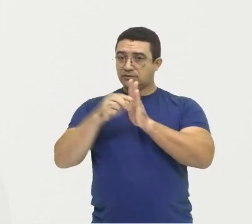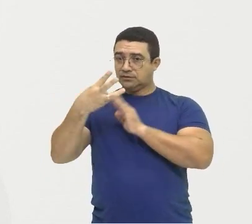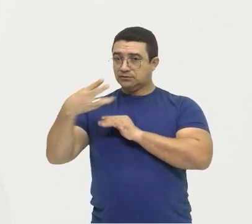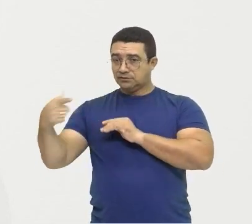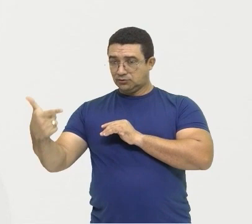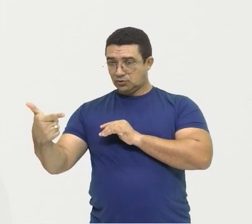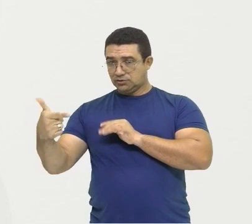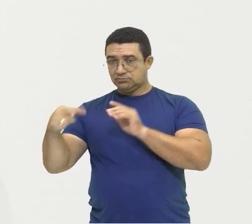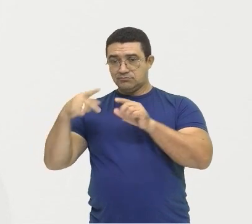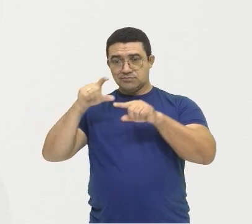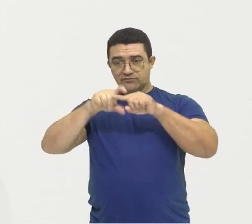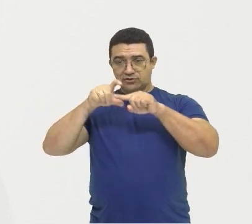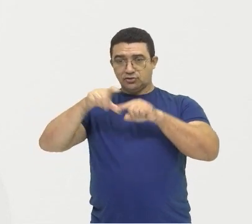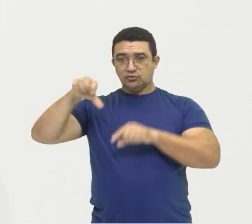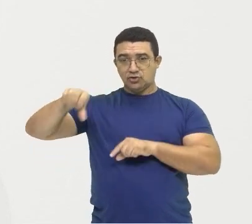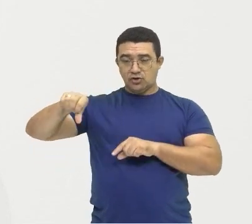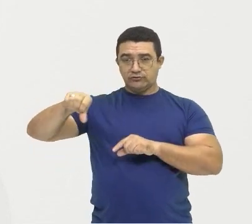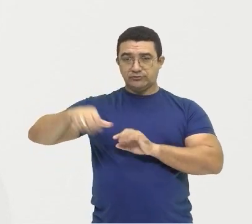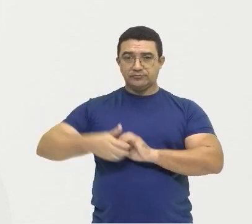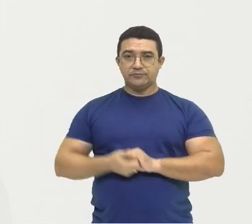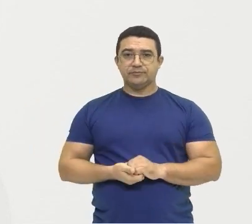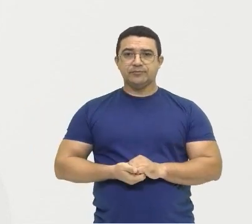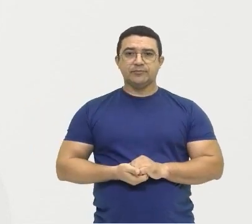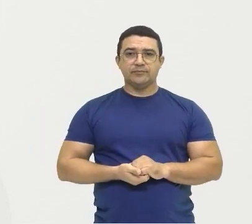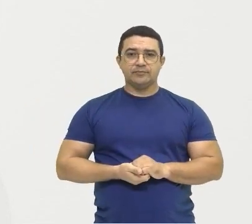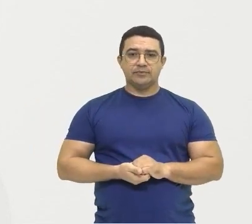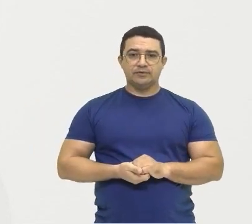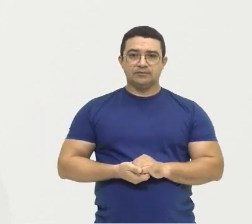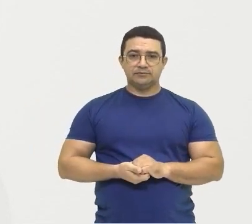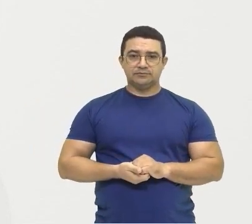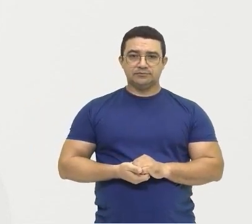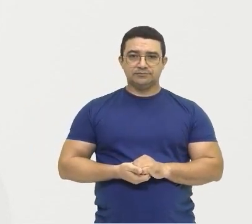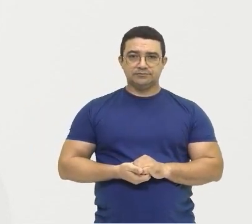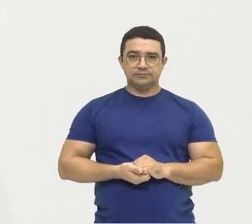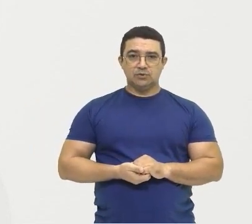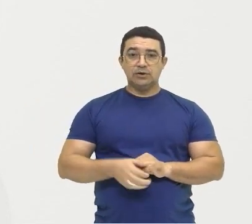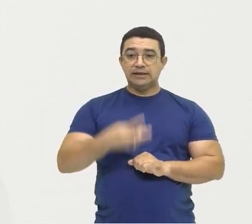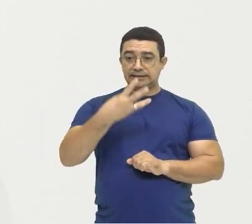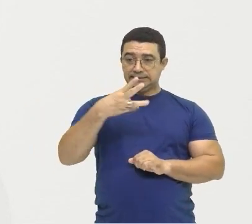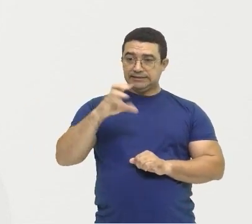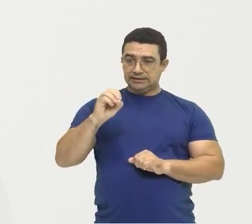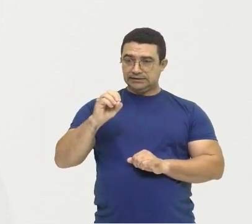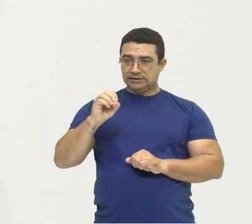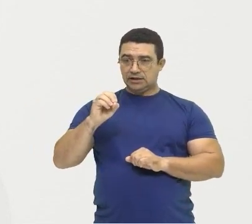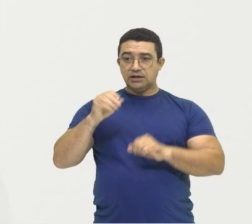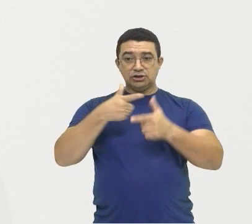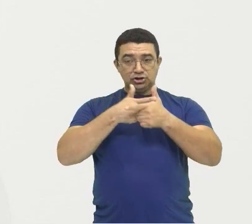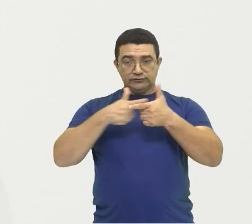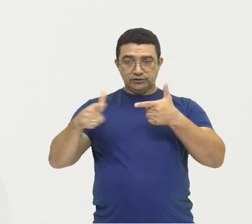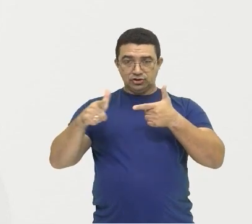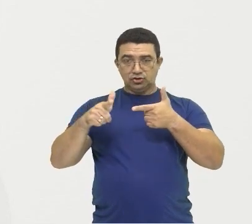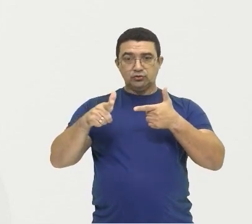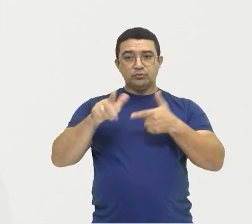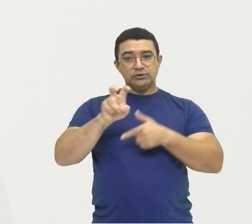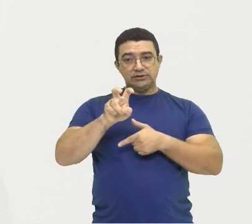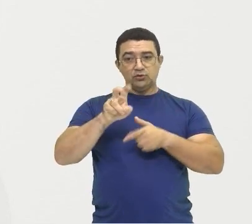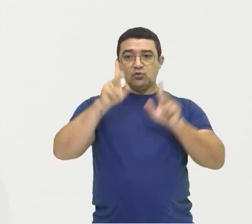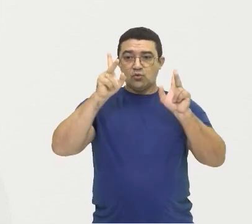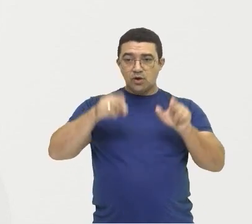essa divisão aqui, ó, 30 dividido por 5 é 6. Eu já posso fazer. Esse 6 que aparece aqui,